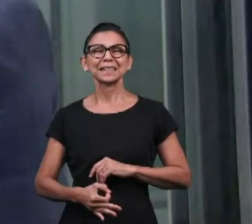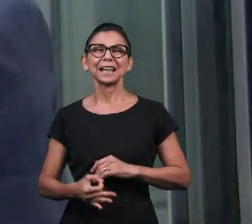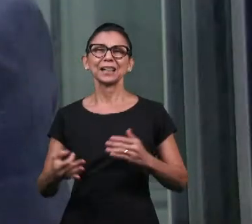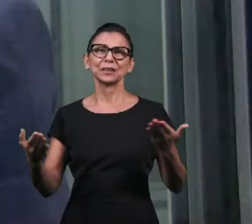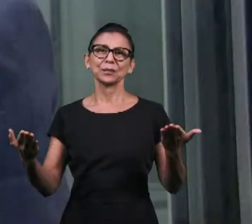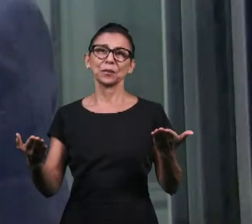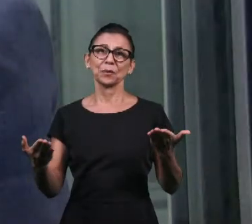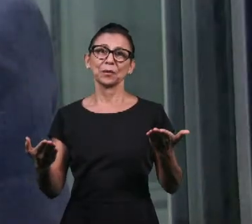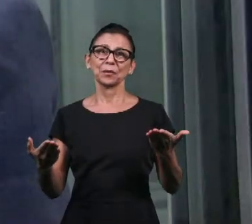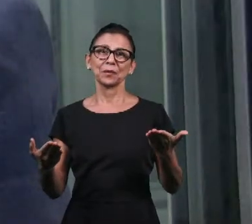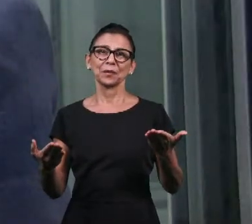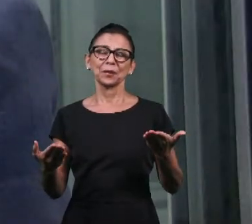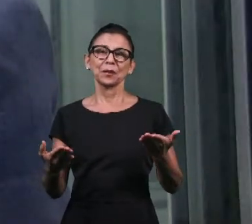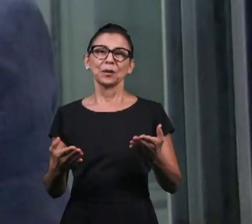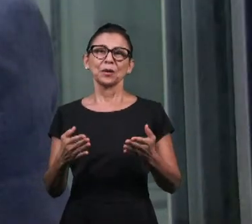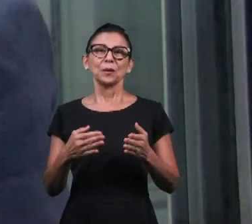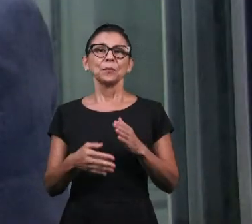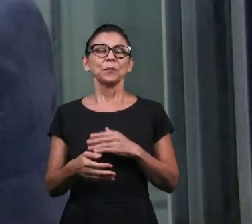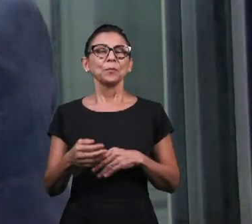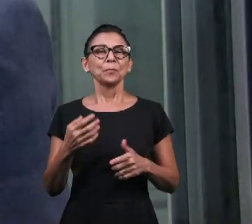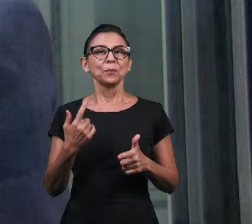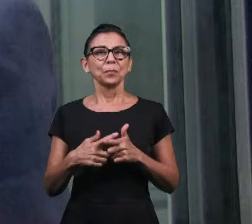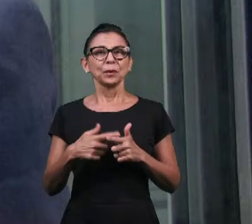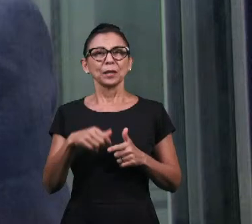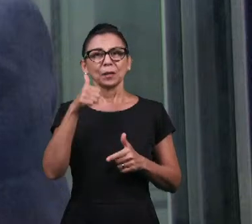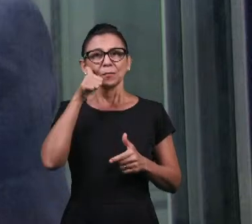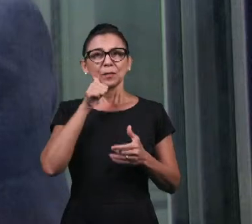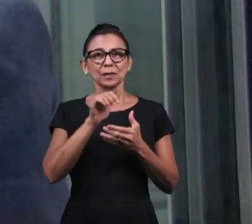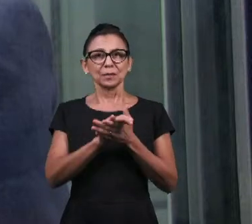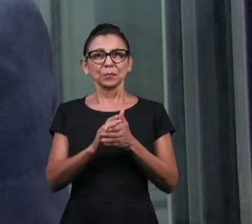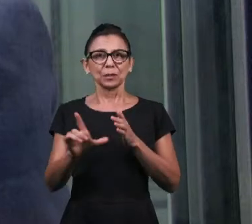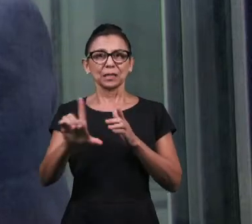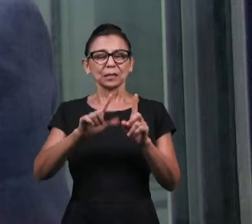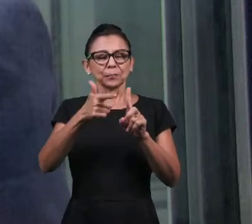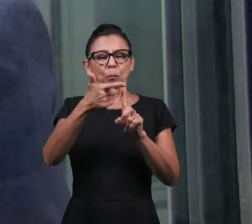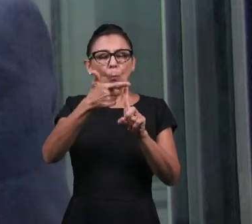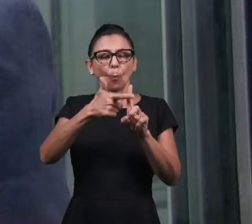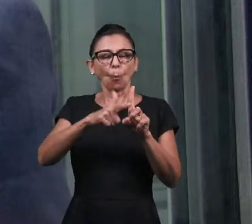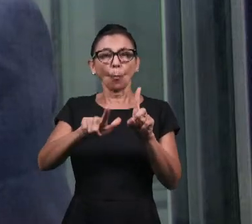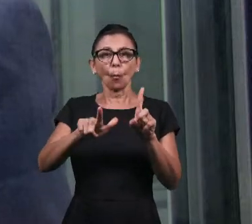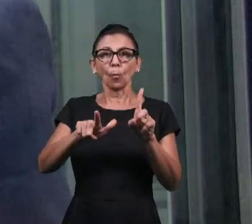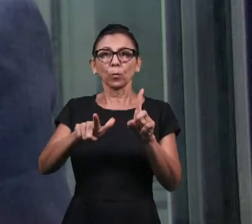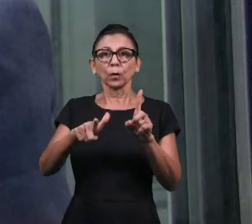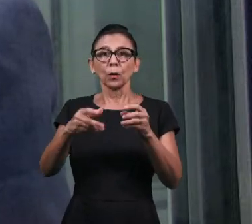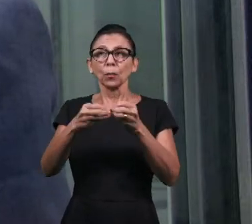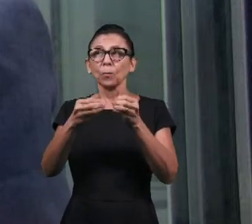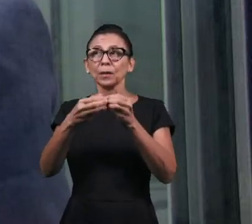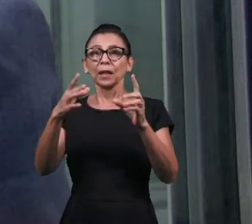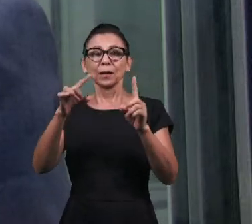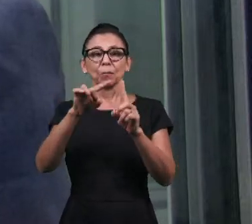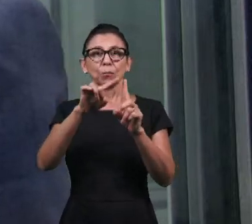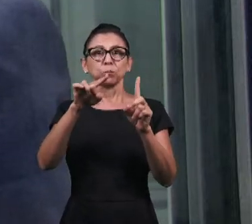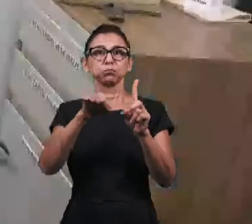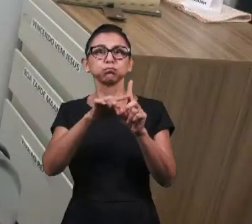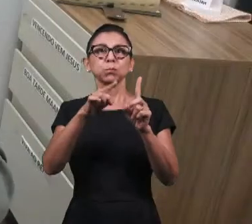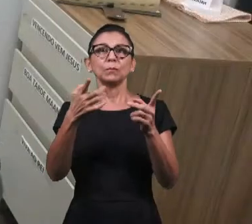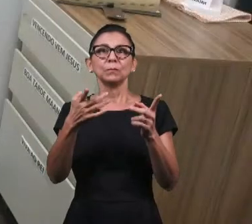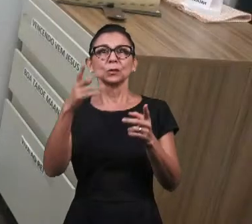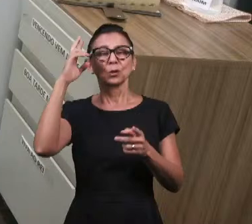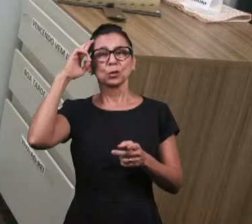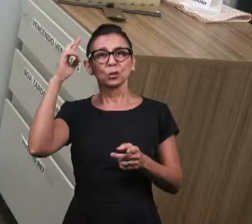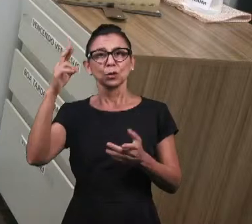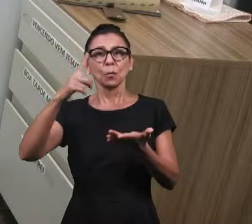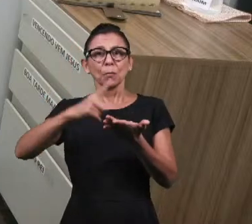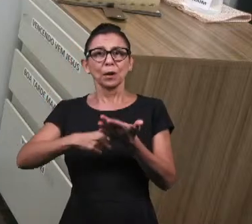olha, hoje nós temos dois filhos, sendo que o primeiro foi com data marcada para nascimento pelo Senhor. Glória